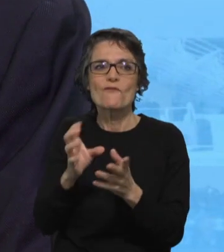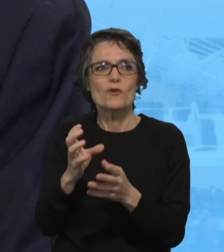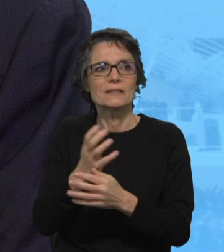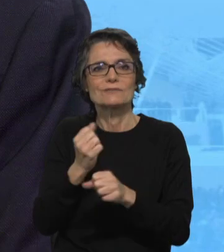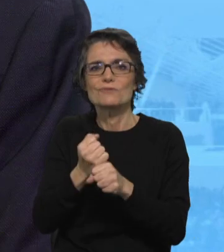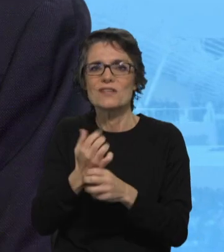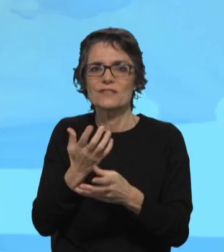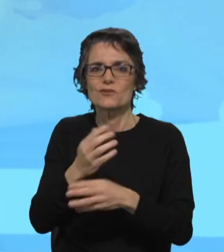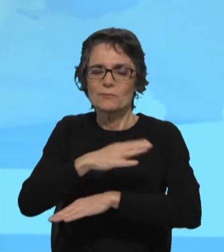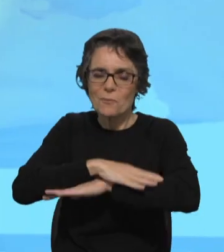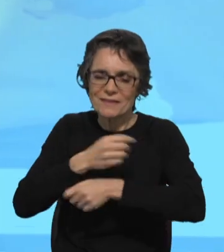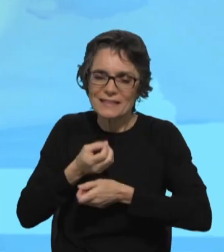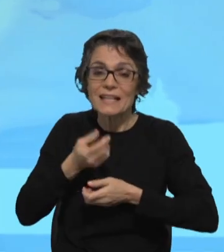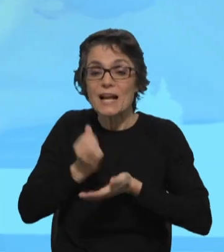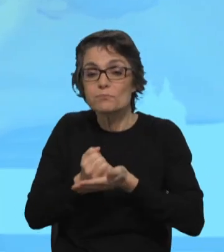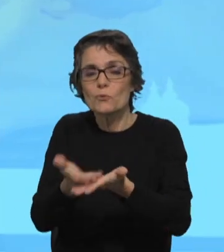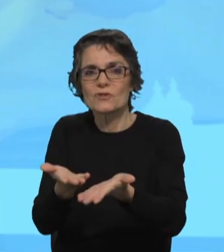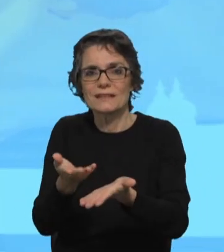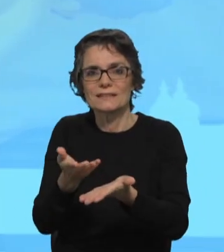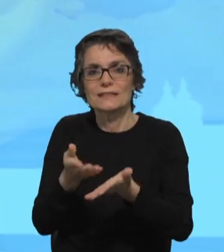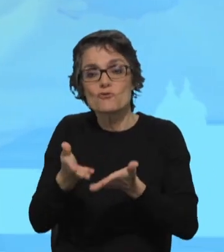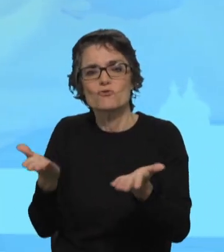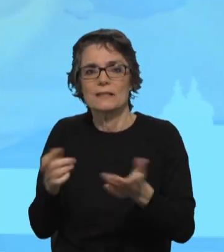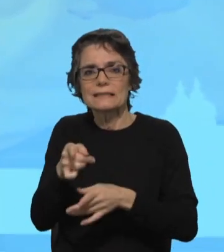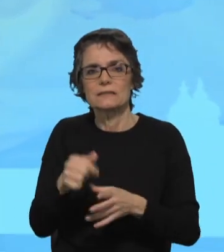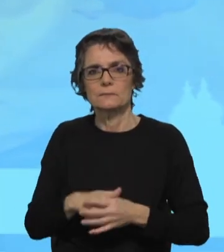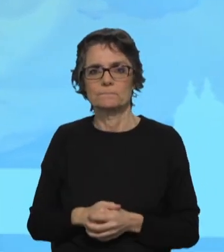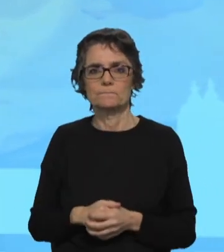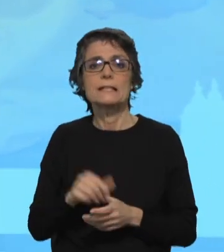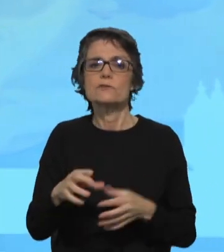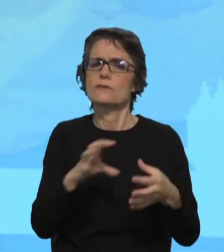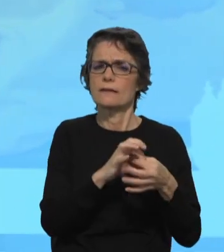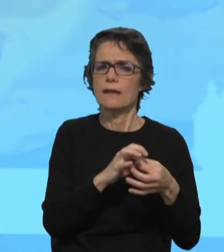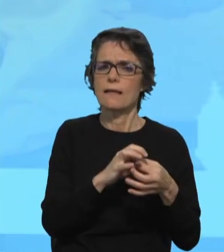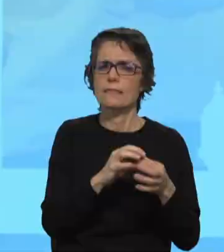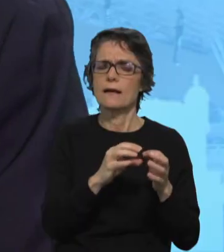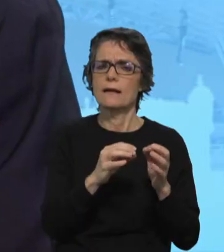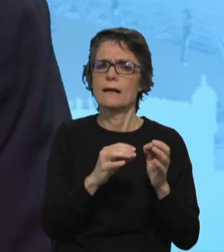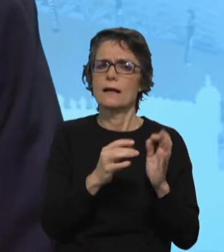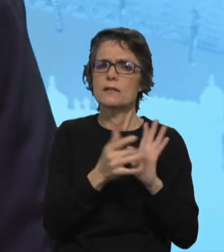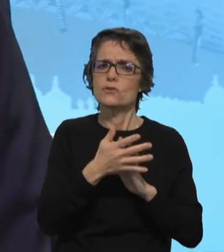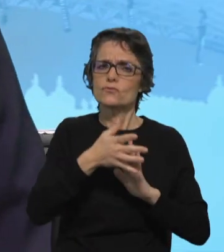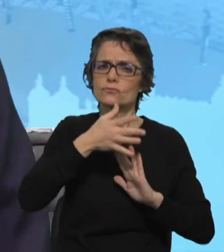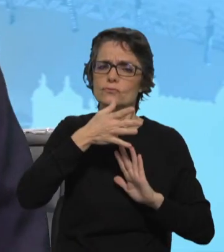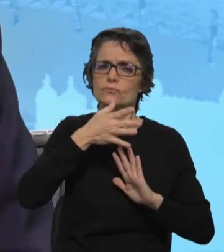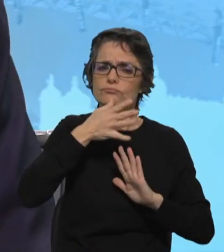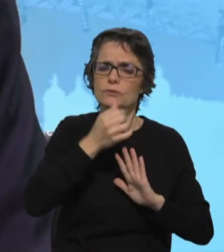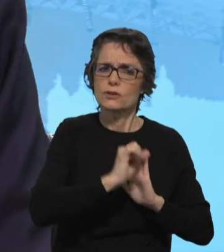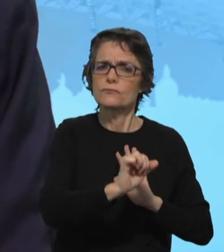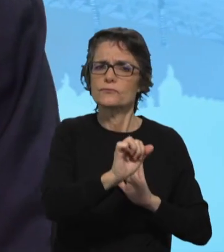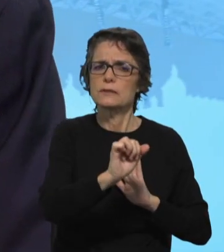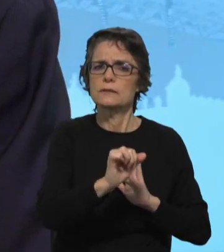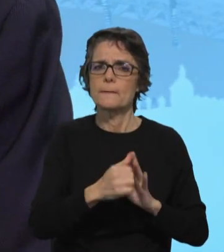conectados ou ligados, relacionados com a mensagem de Jesus, com aquilo que a Igreja propõe? Eu,